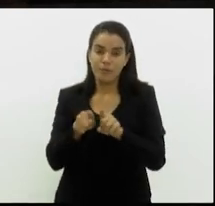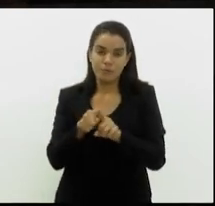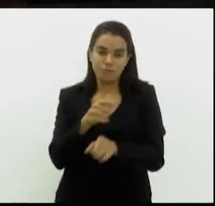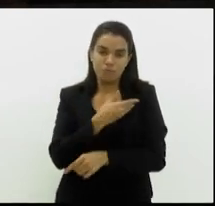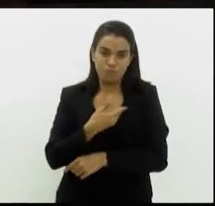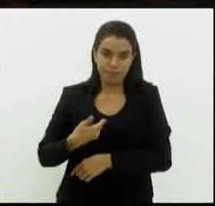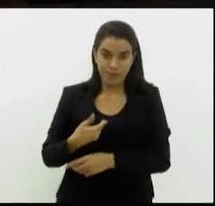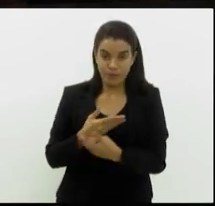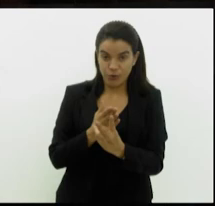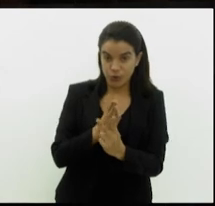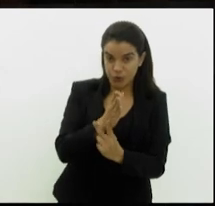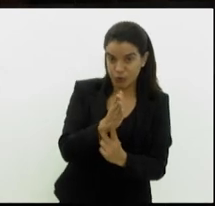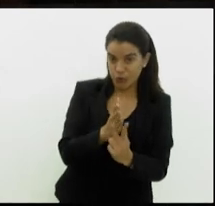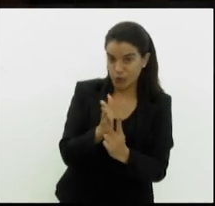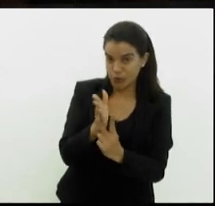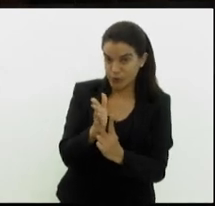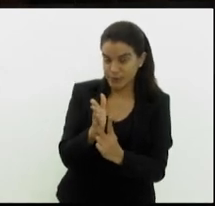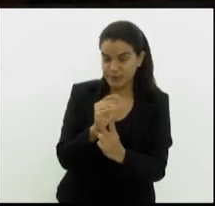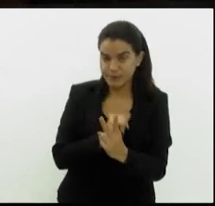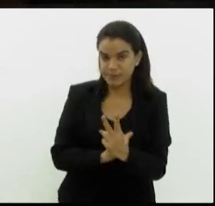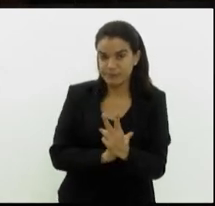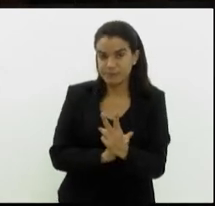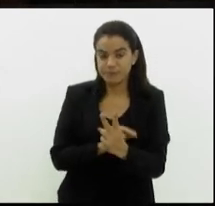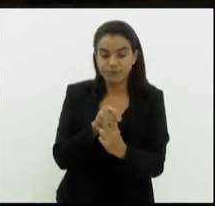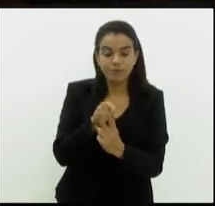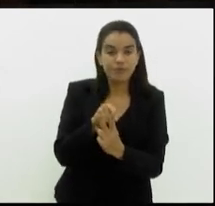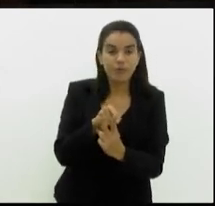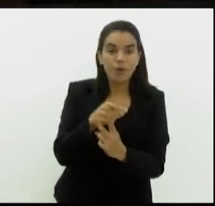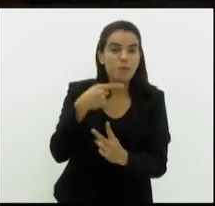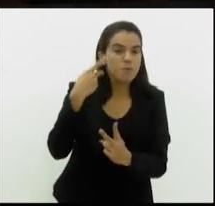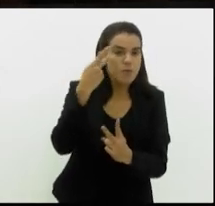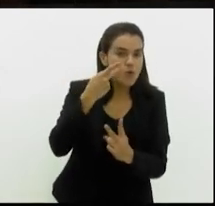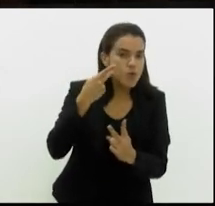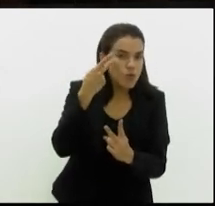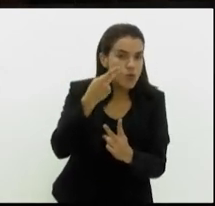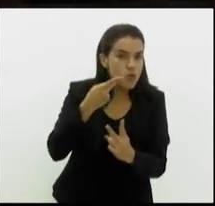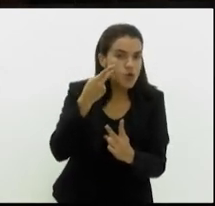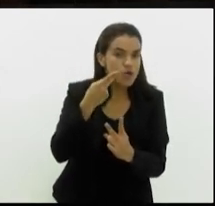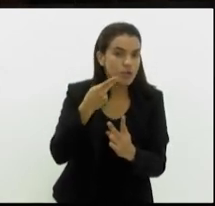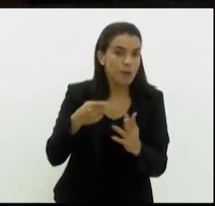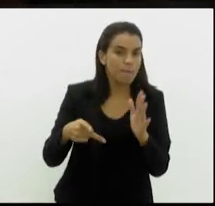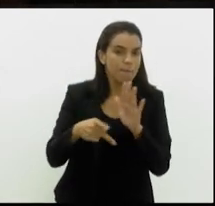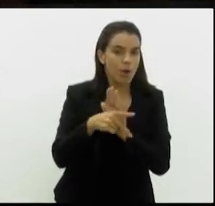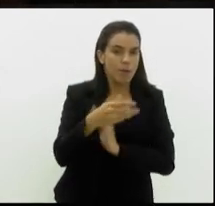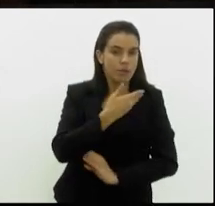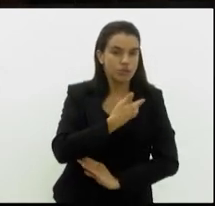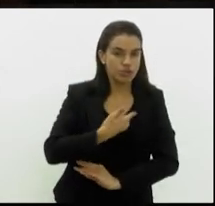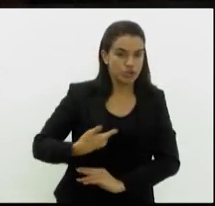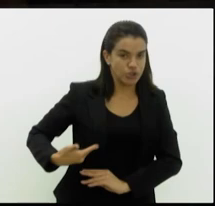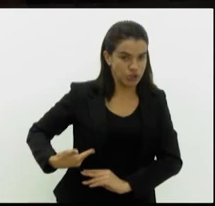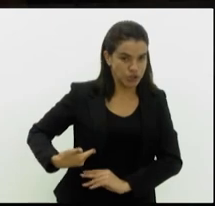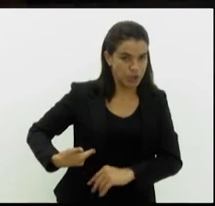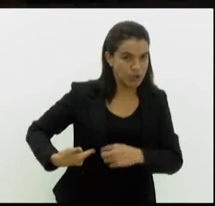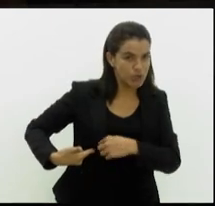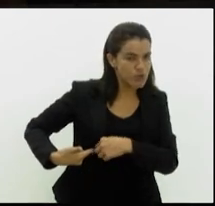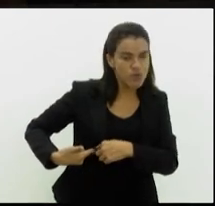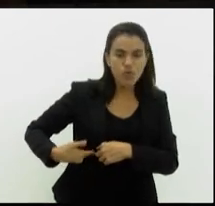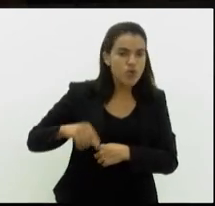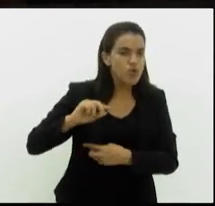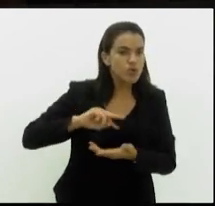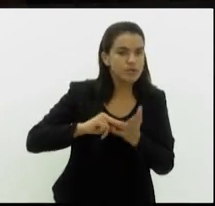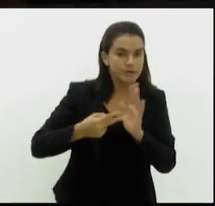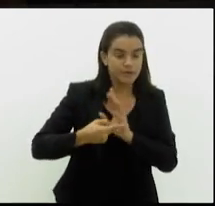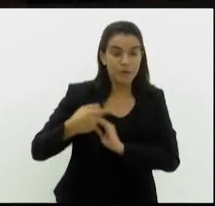ter duas vertentes. Tem que ter políticas de Estado, que são as